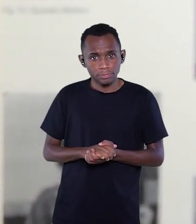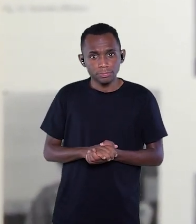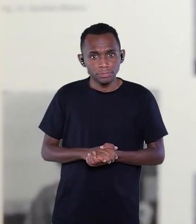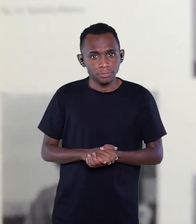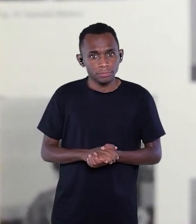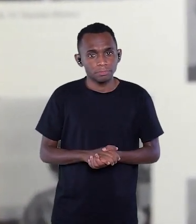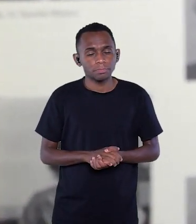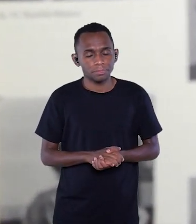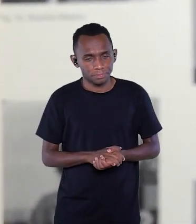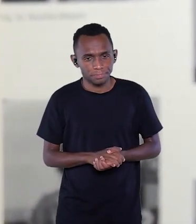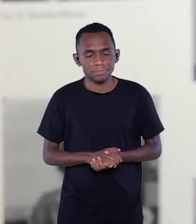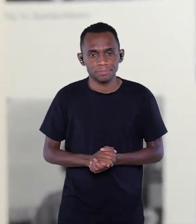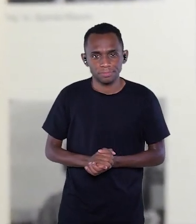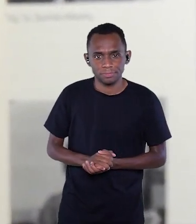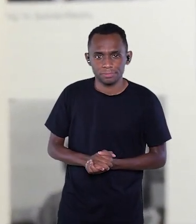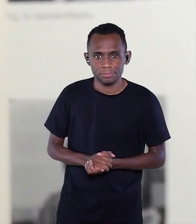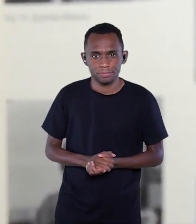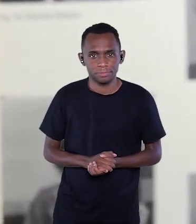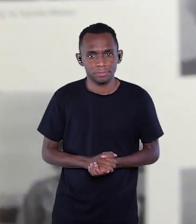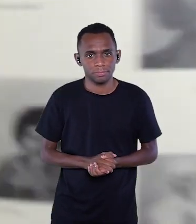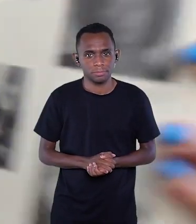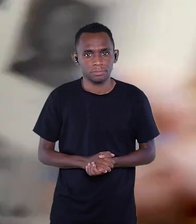aí?